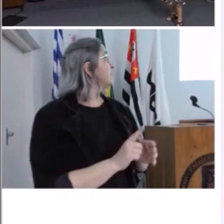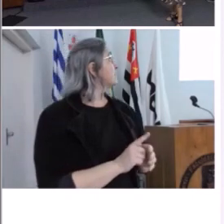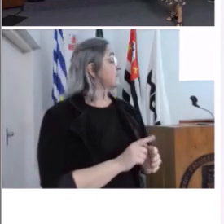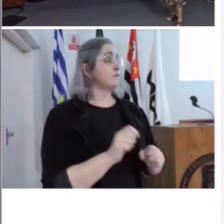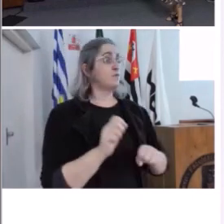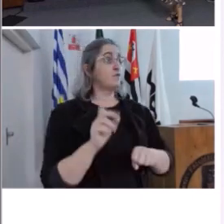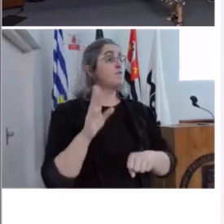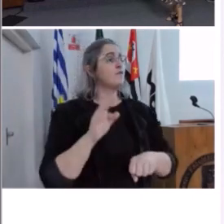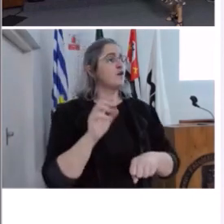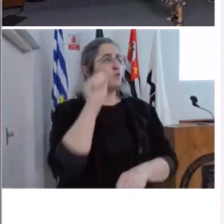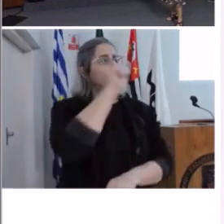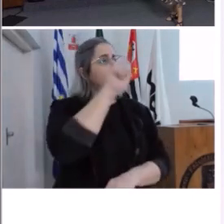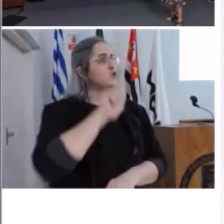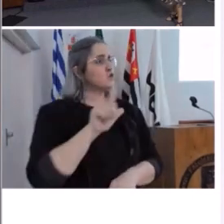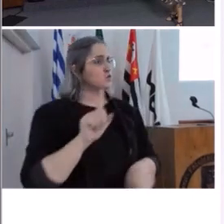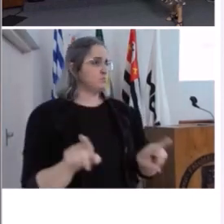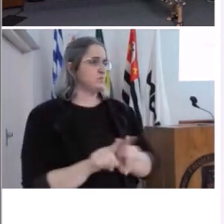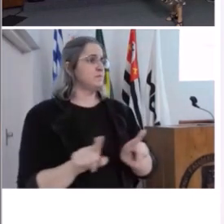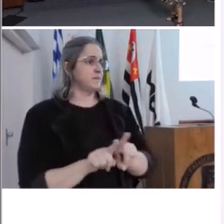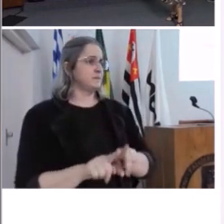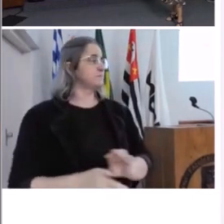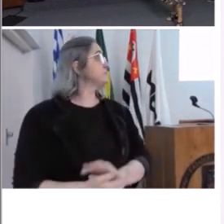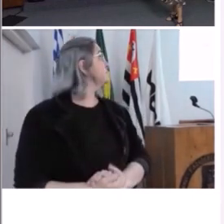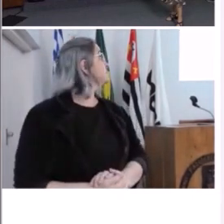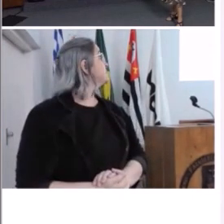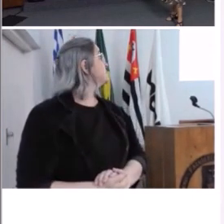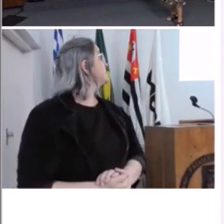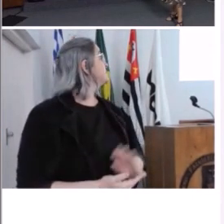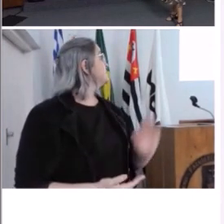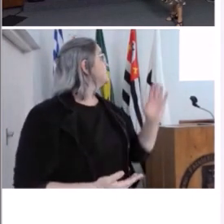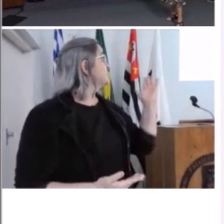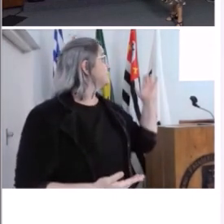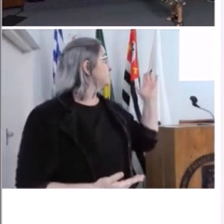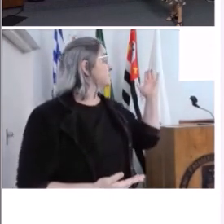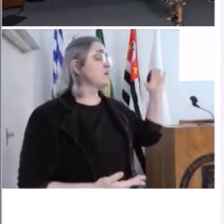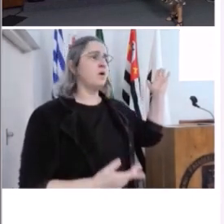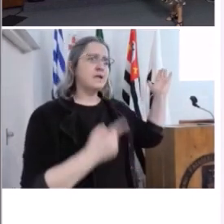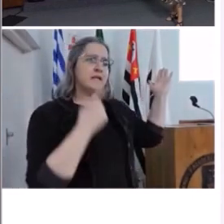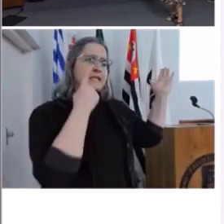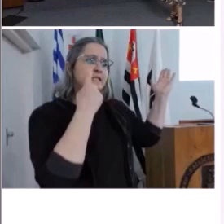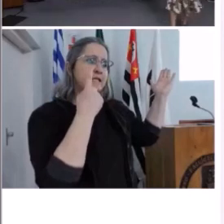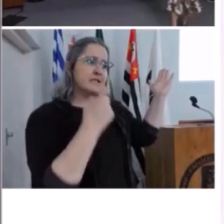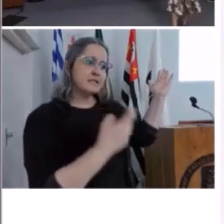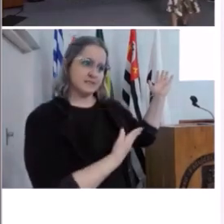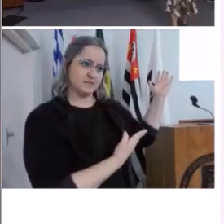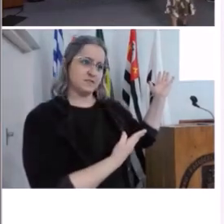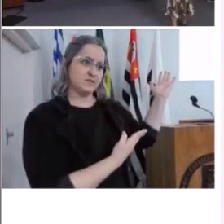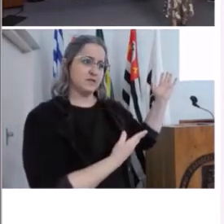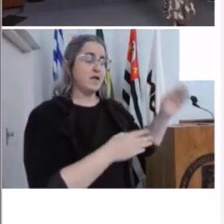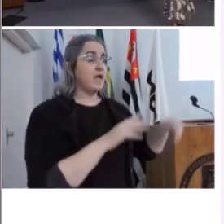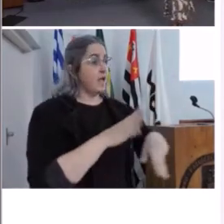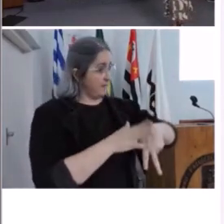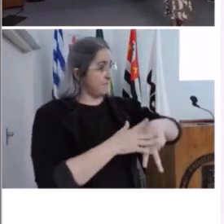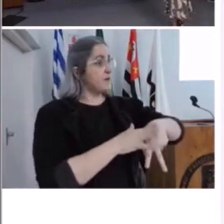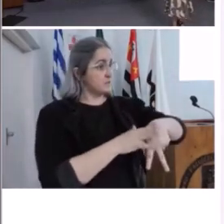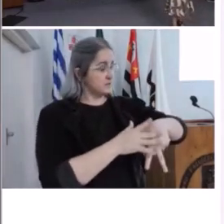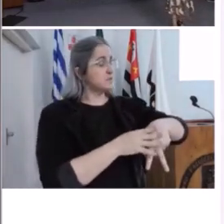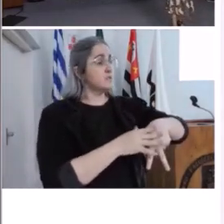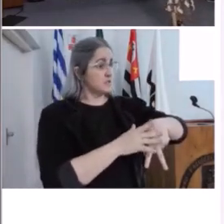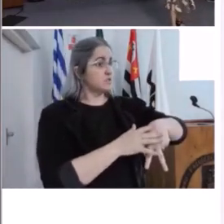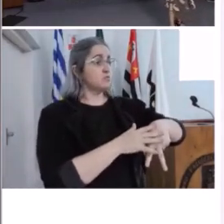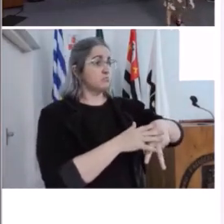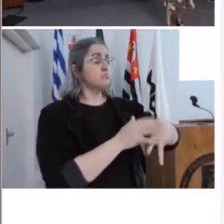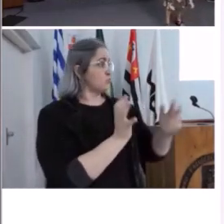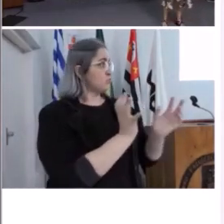azulzinho também. O azulzinho aqui, ó. Vamos ver o que é esse. Ó, olha que interessante, gente. Esse foi um paciente que a gente atendeu, inclusive, no